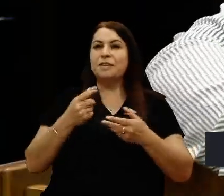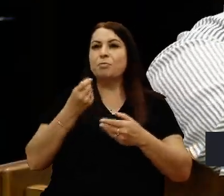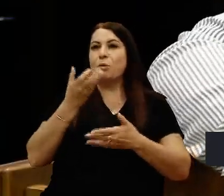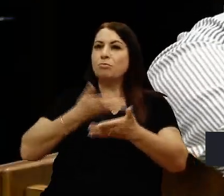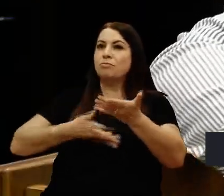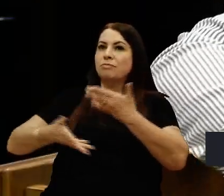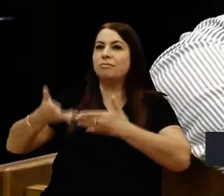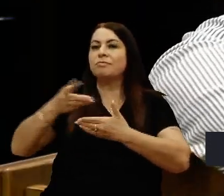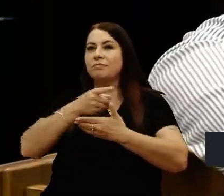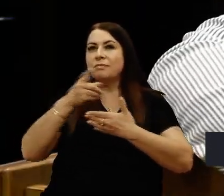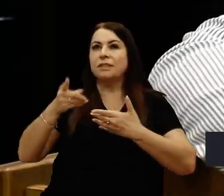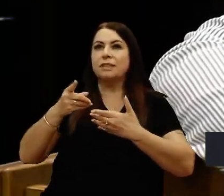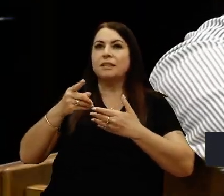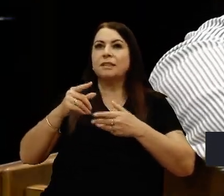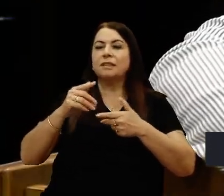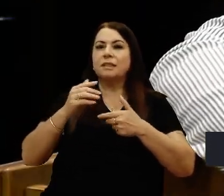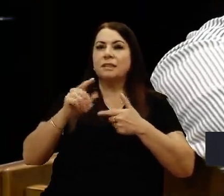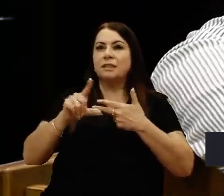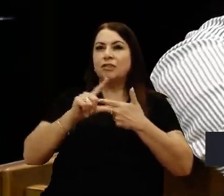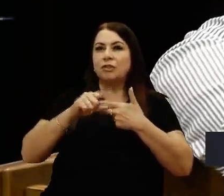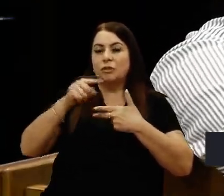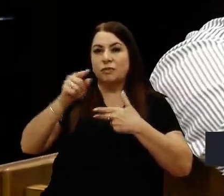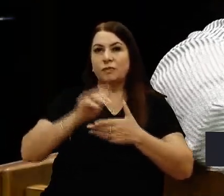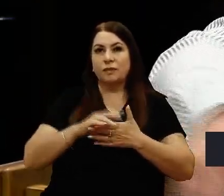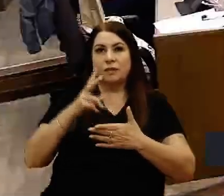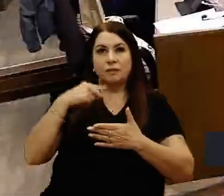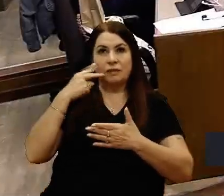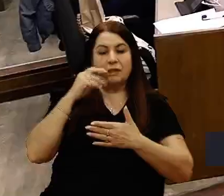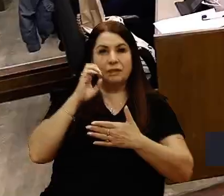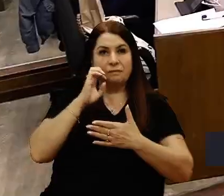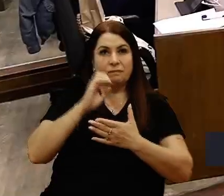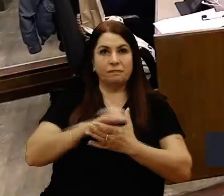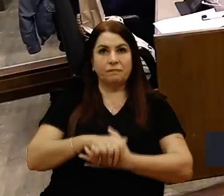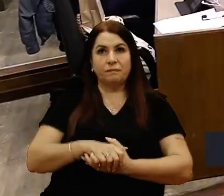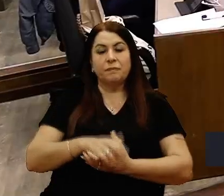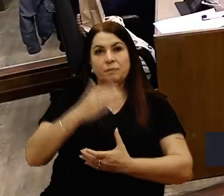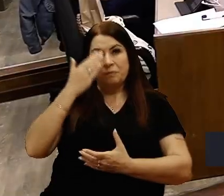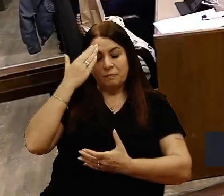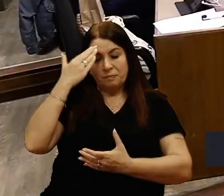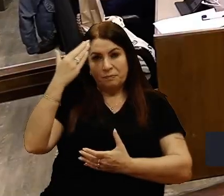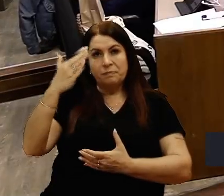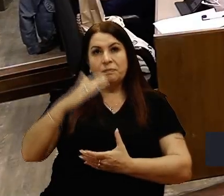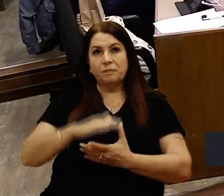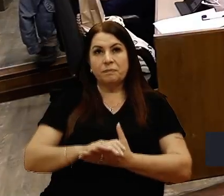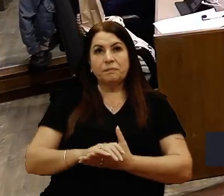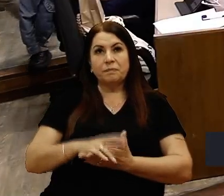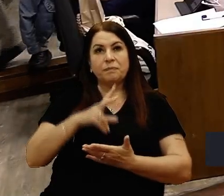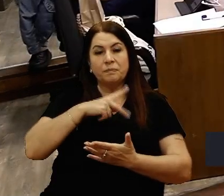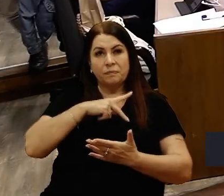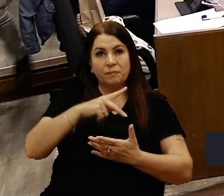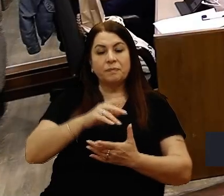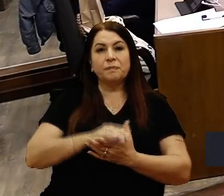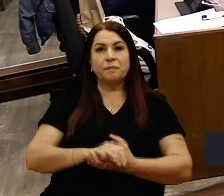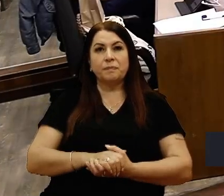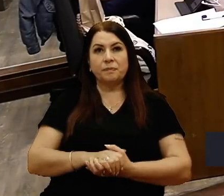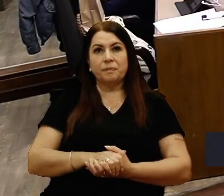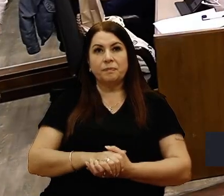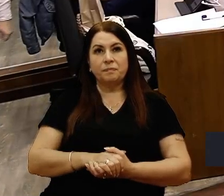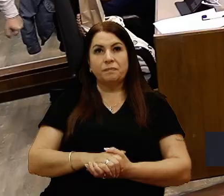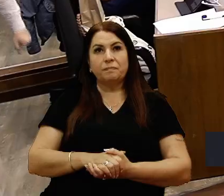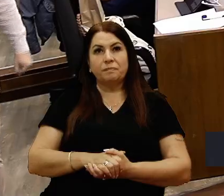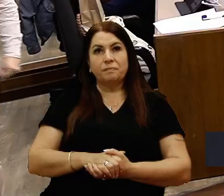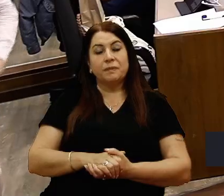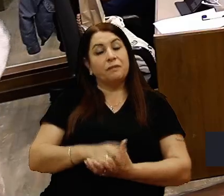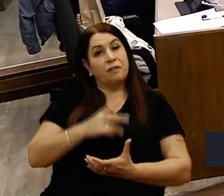dividir essa legislatura com o senhor. Vereadora Estela Balardi. Muito obrigada, senhor presidente, lhe chamar